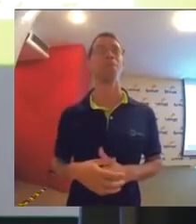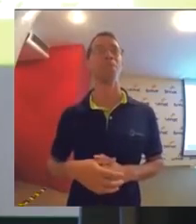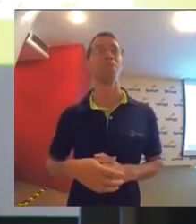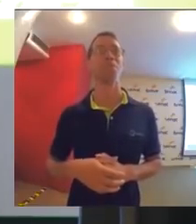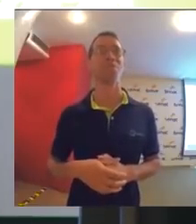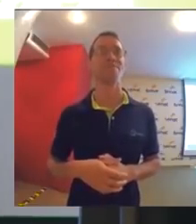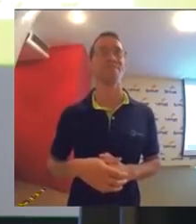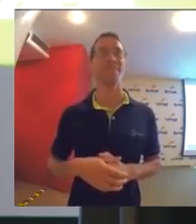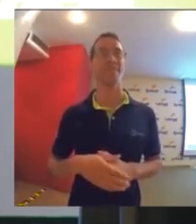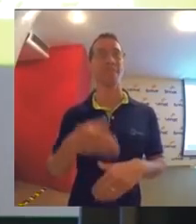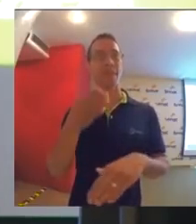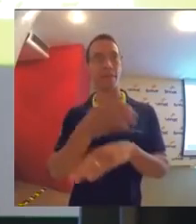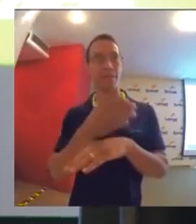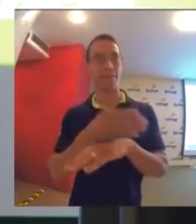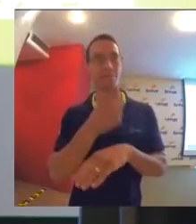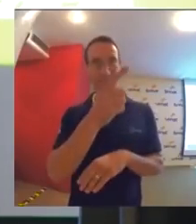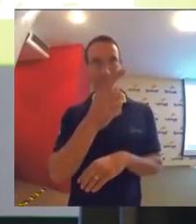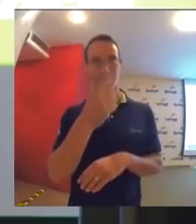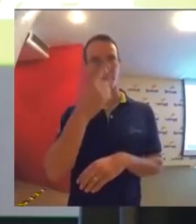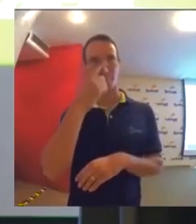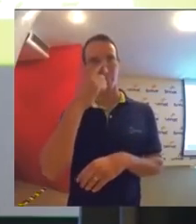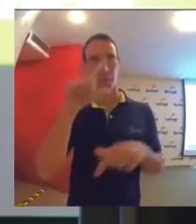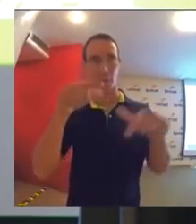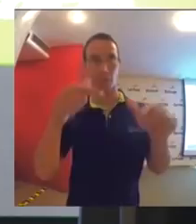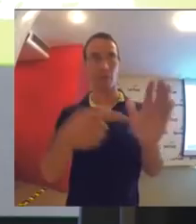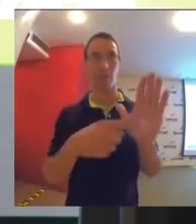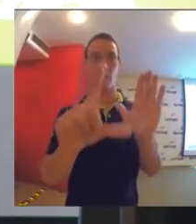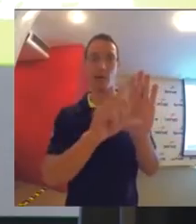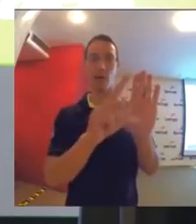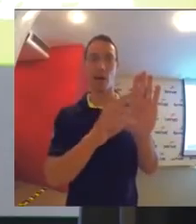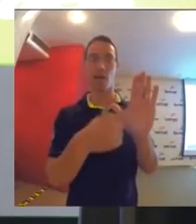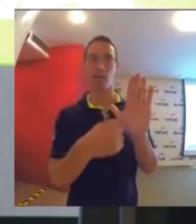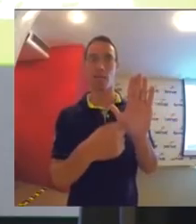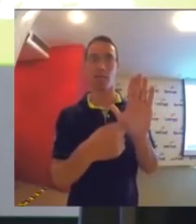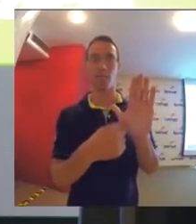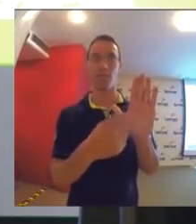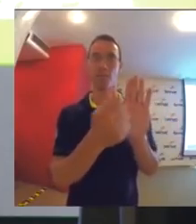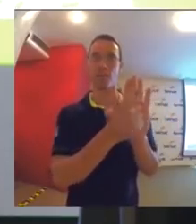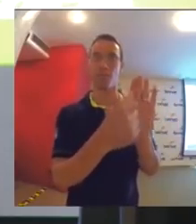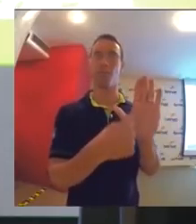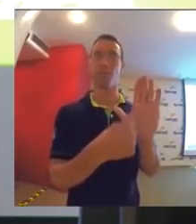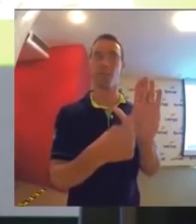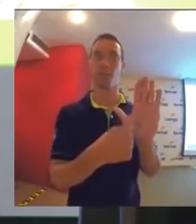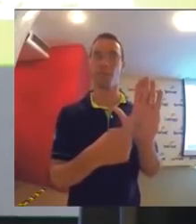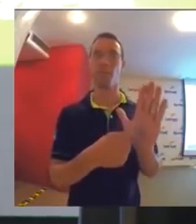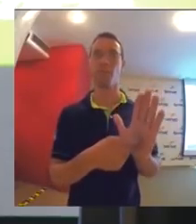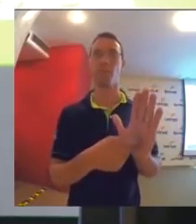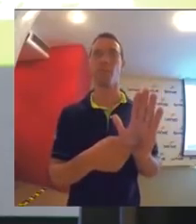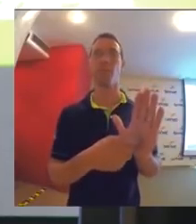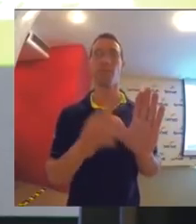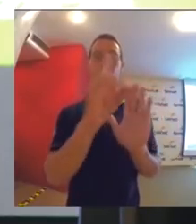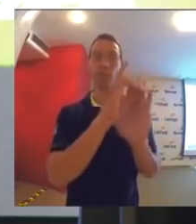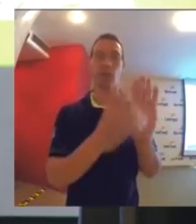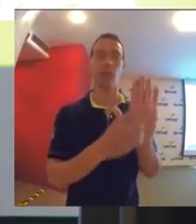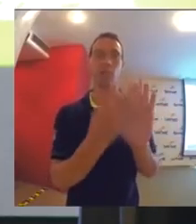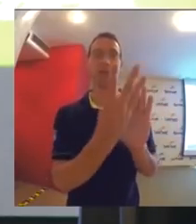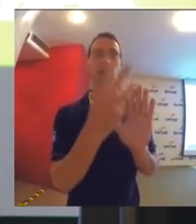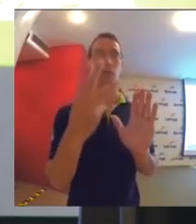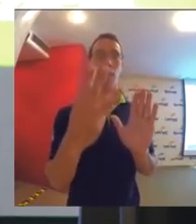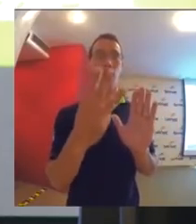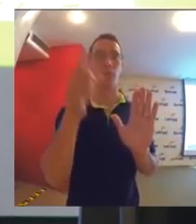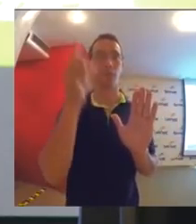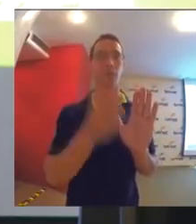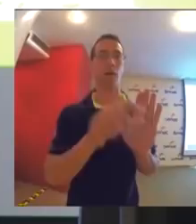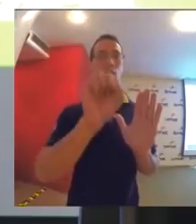campo do normativo, não? Da lei. Foi publicado o decreto